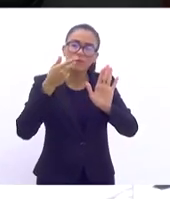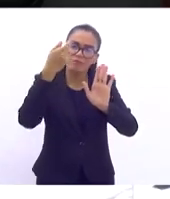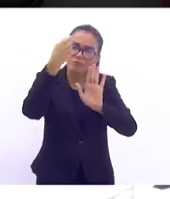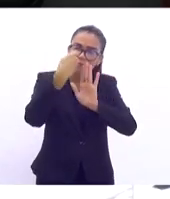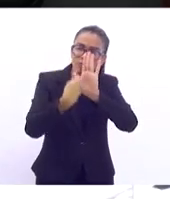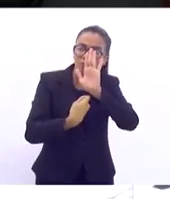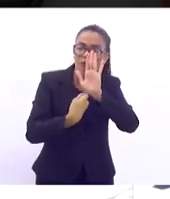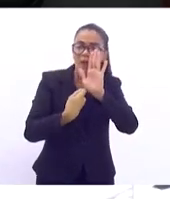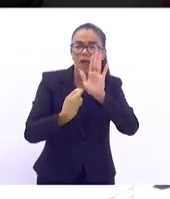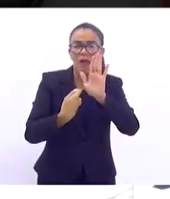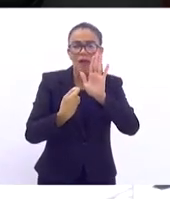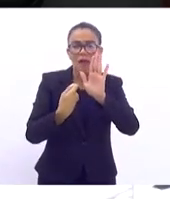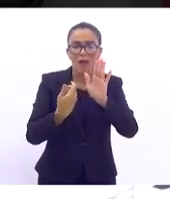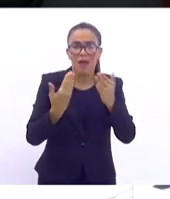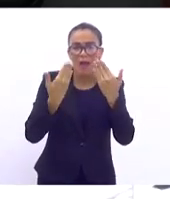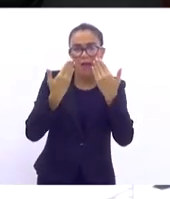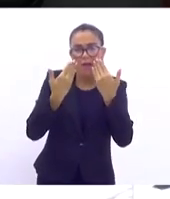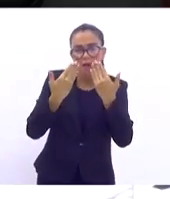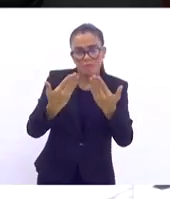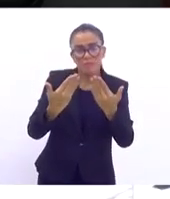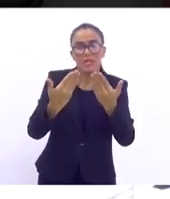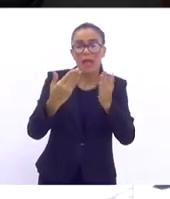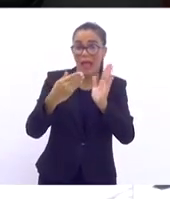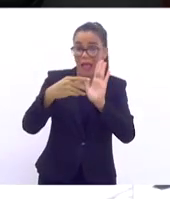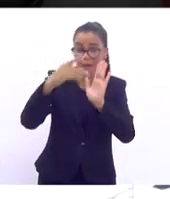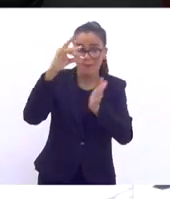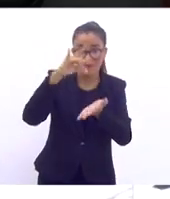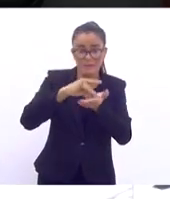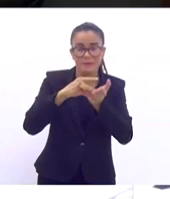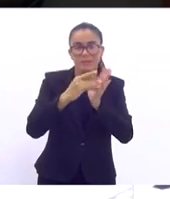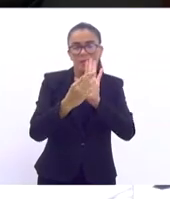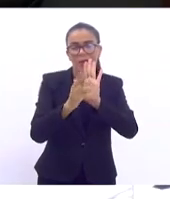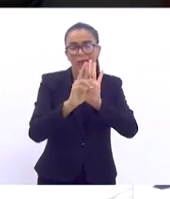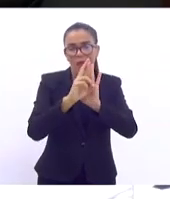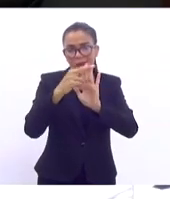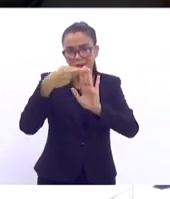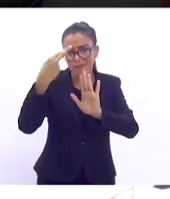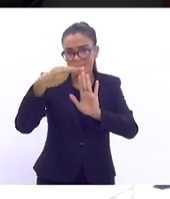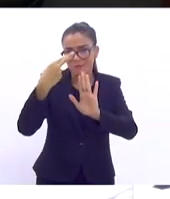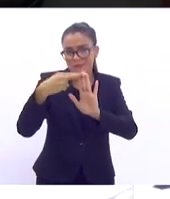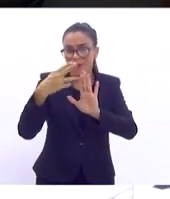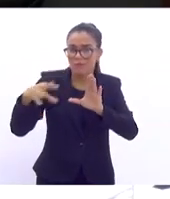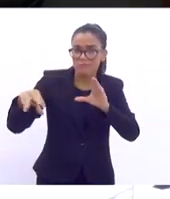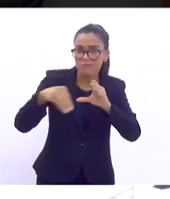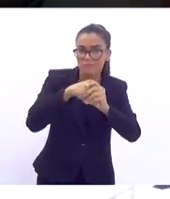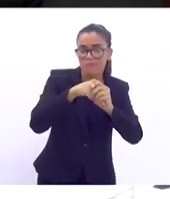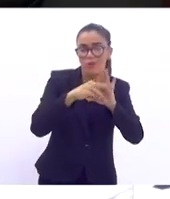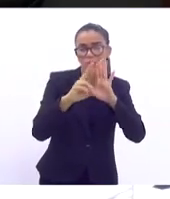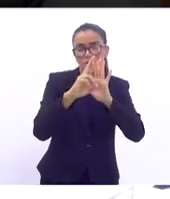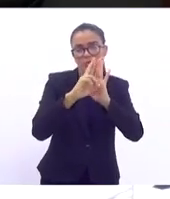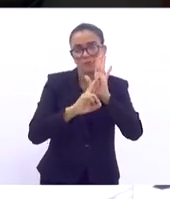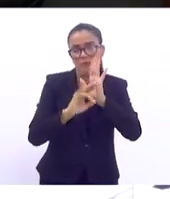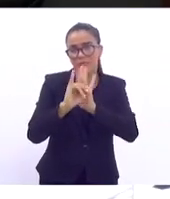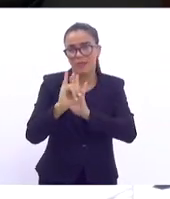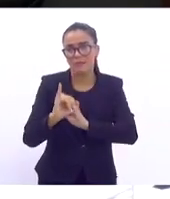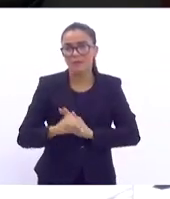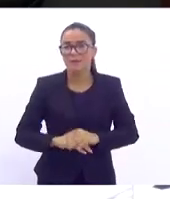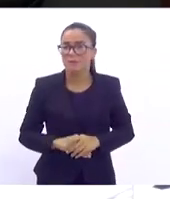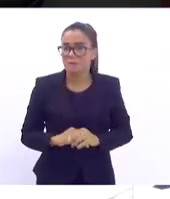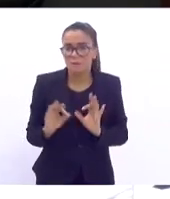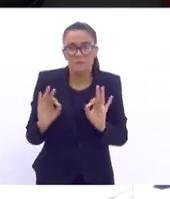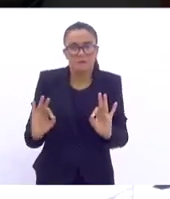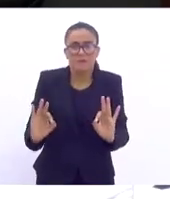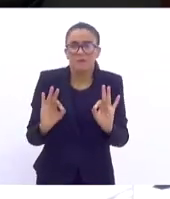apresente resolução fará parte integrante do Regimento Interno perfeito perfeito perfeito